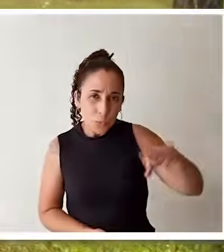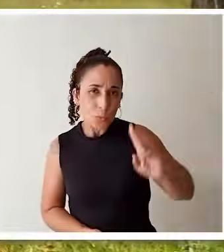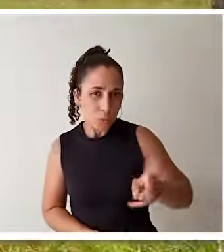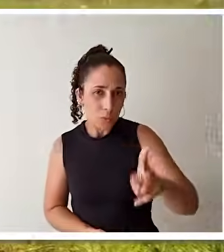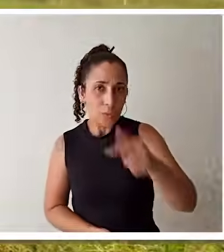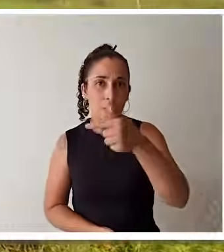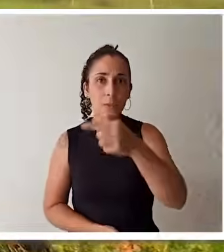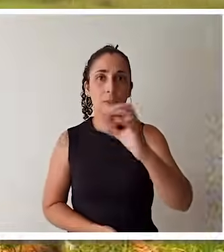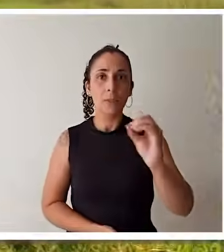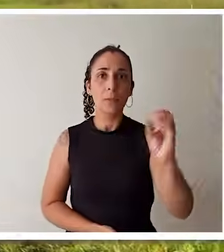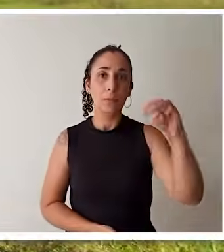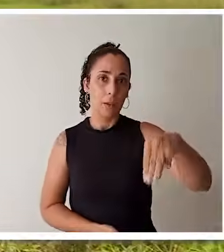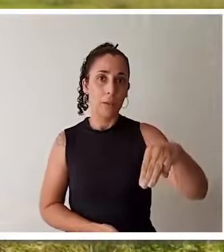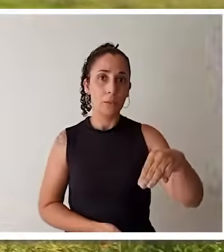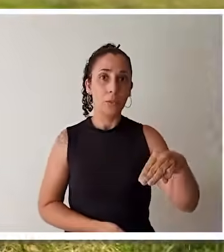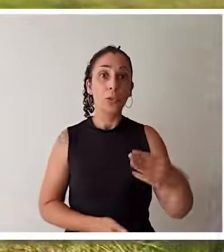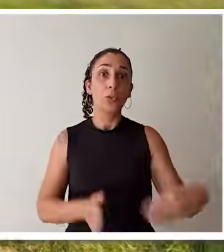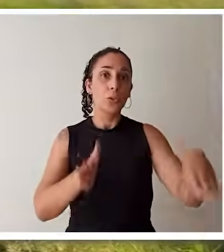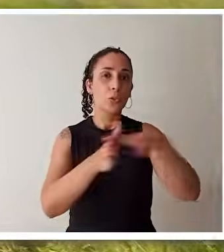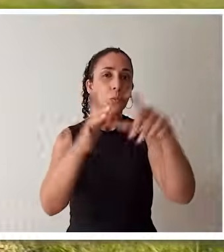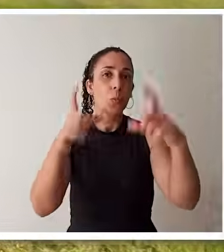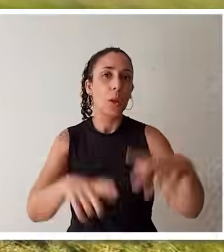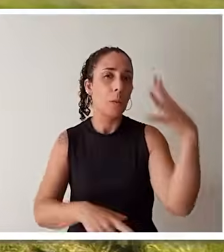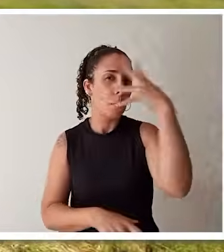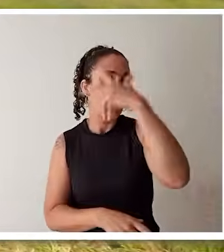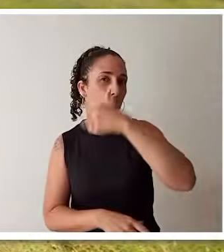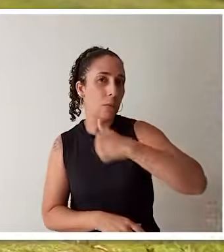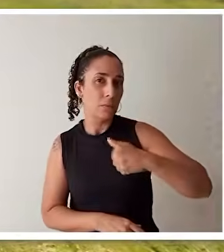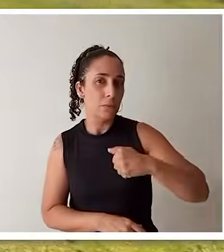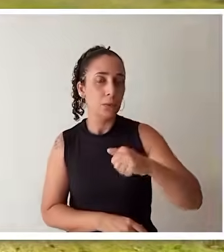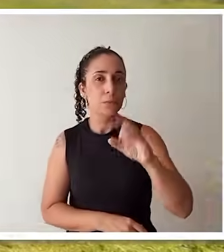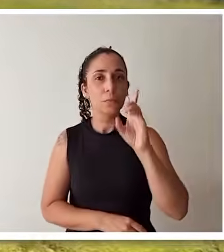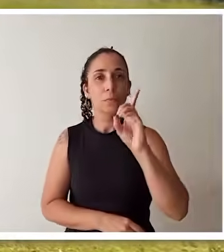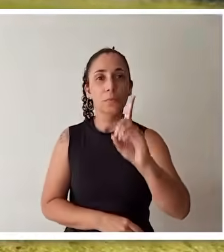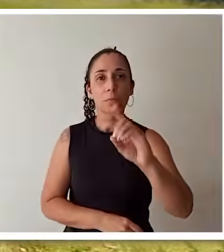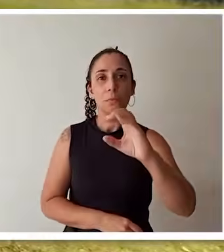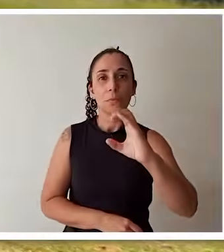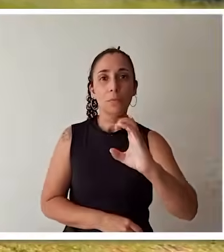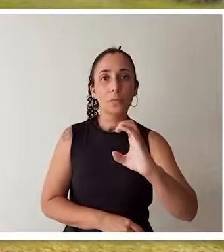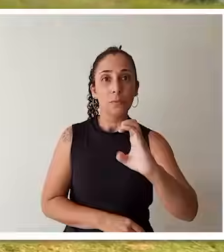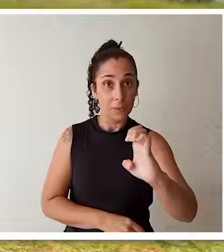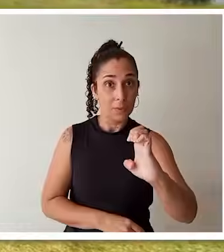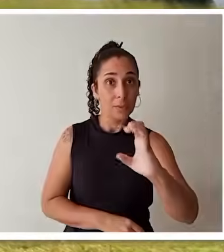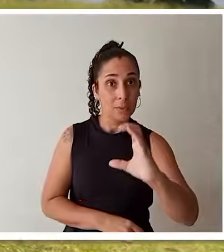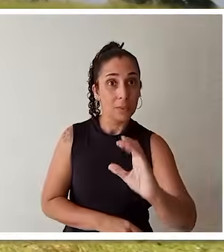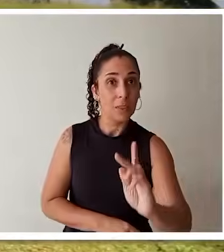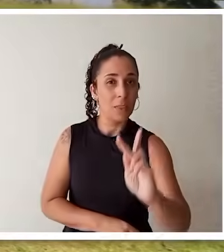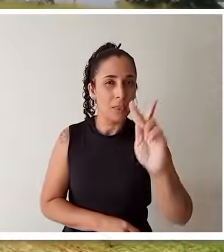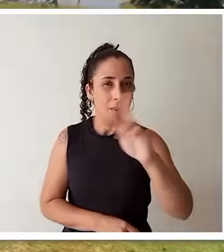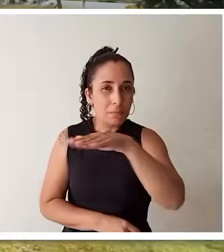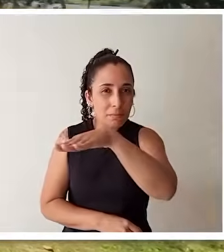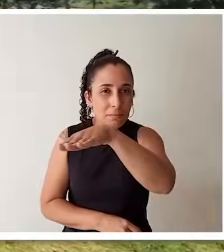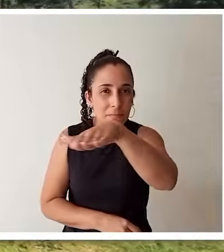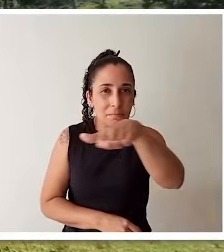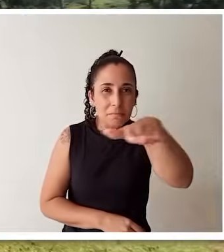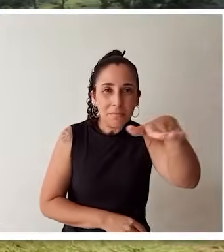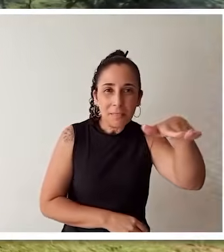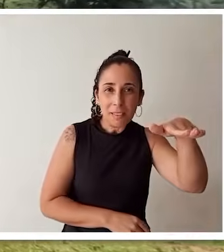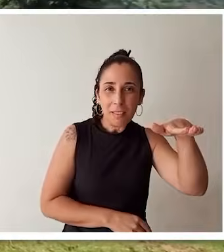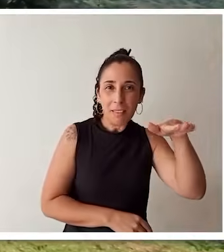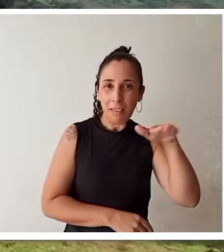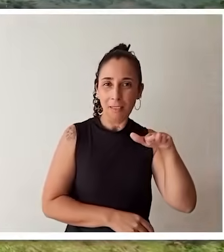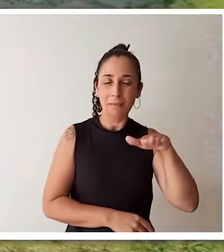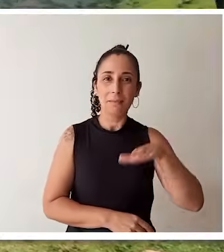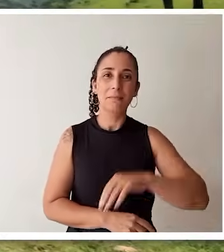Segui por mais 700 metros, até um dos pontos altos dessa trip. Olha, pessoal, cheguei num lugar incrível